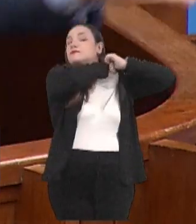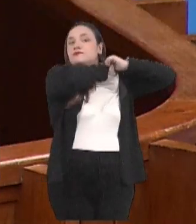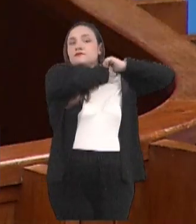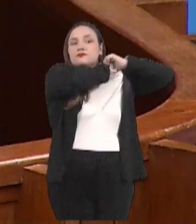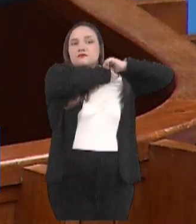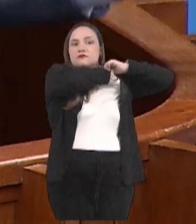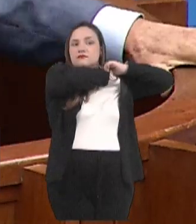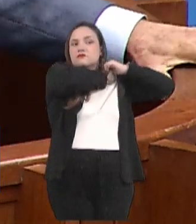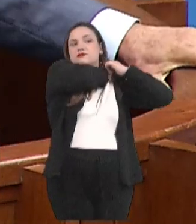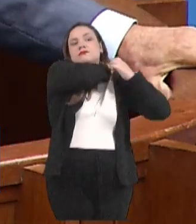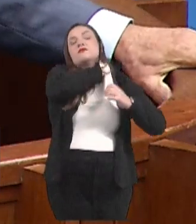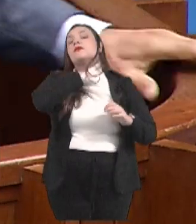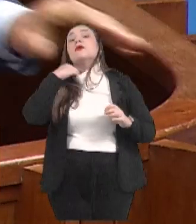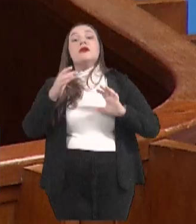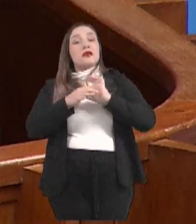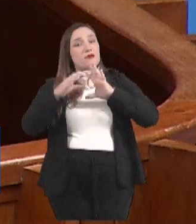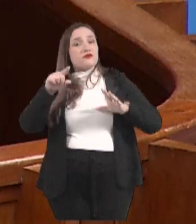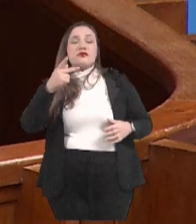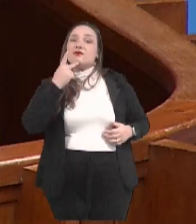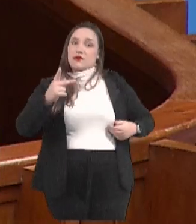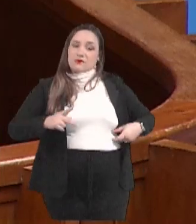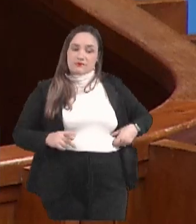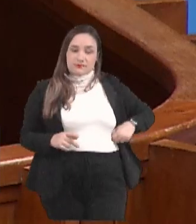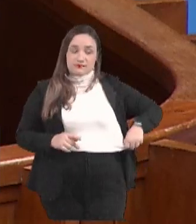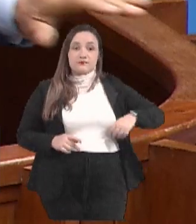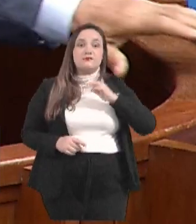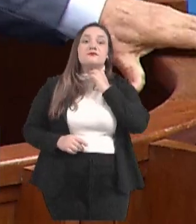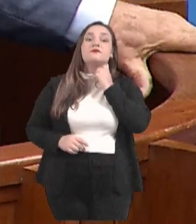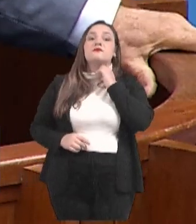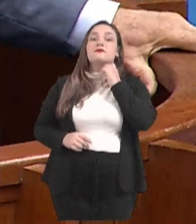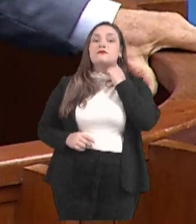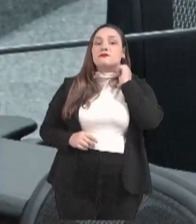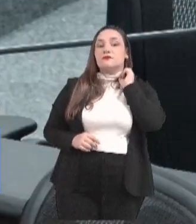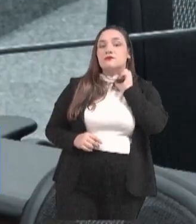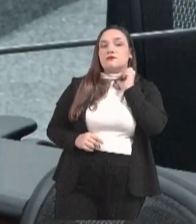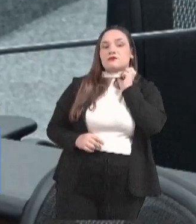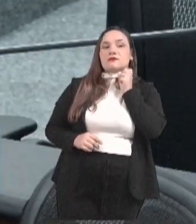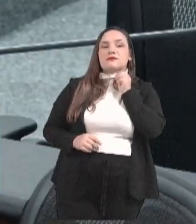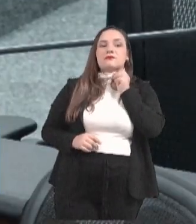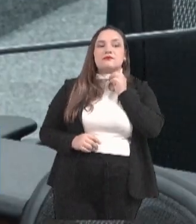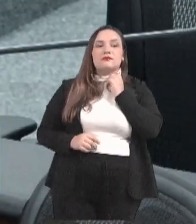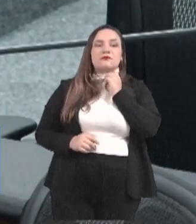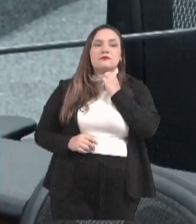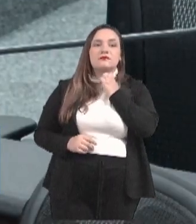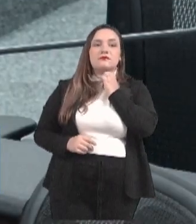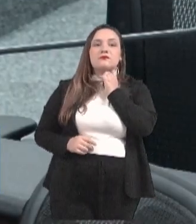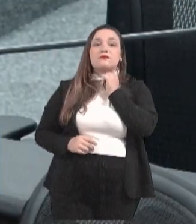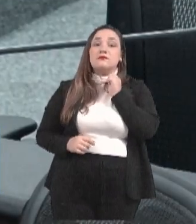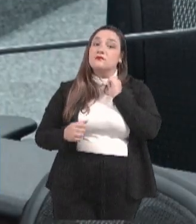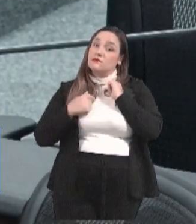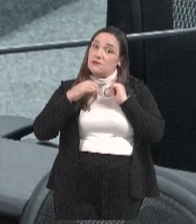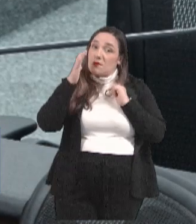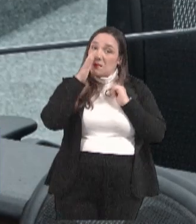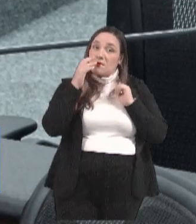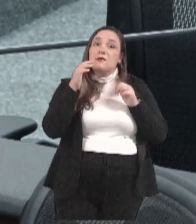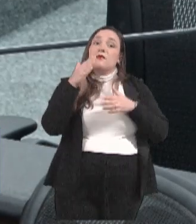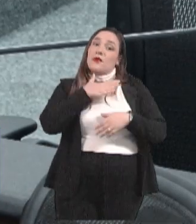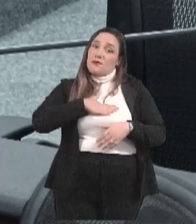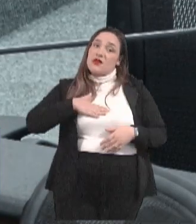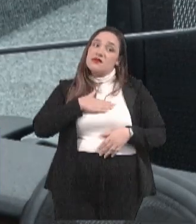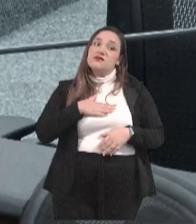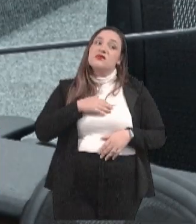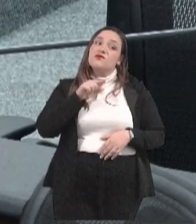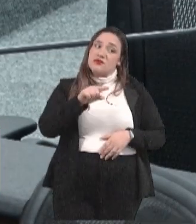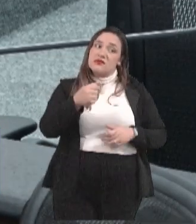uma parte? Com o maior prazer. Muito obrigado. Primeiro, para dizer da alegria de escutá-lo,